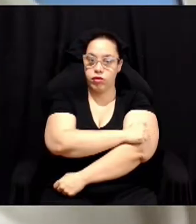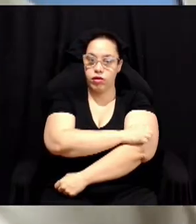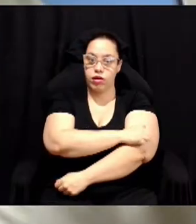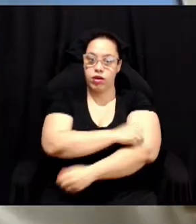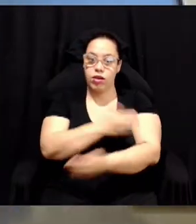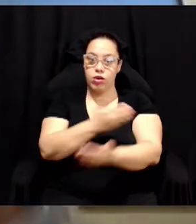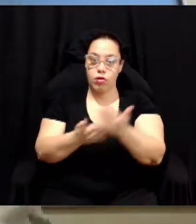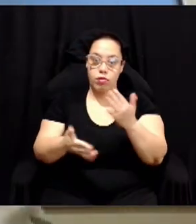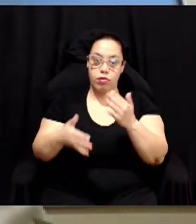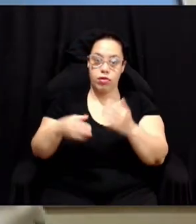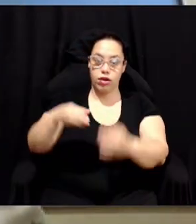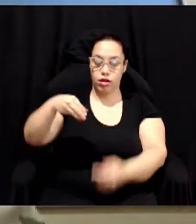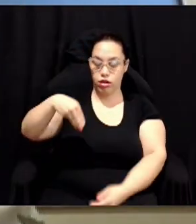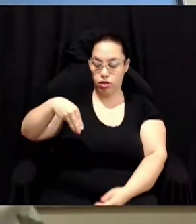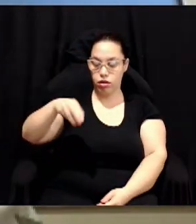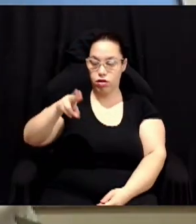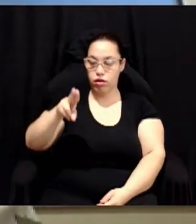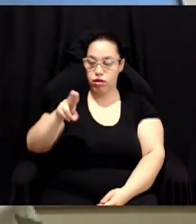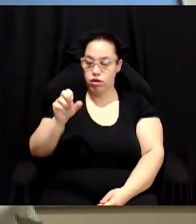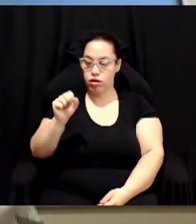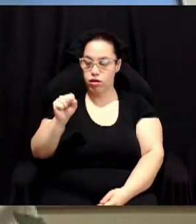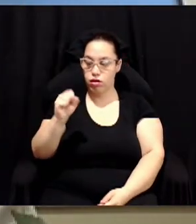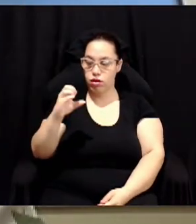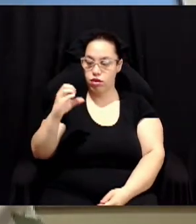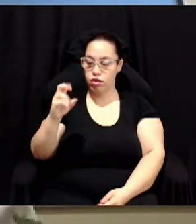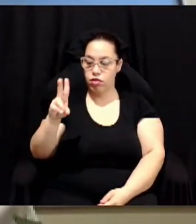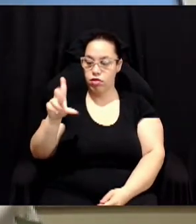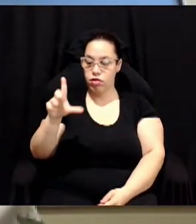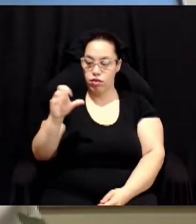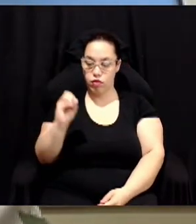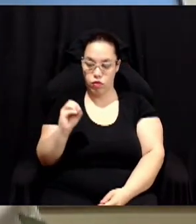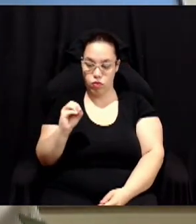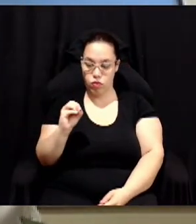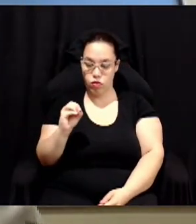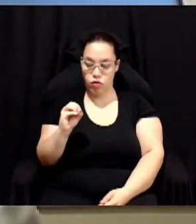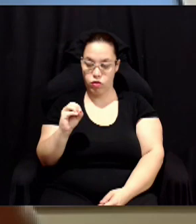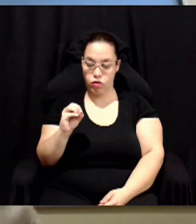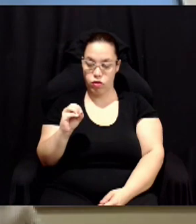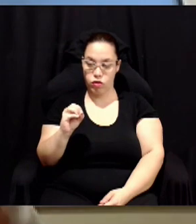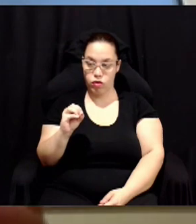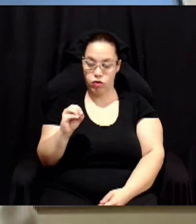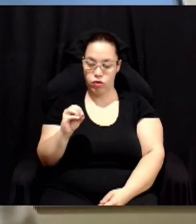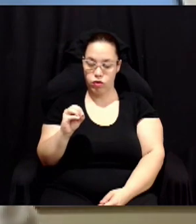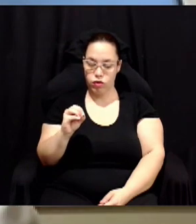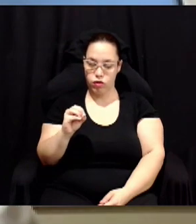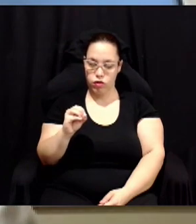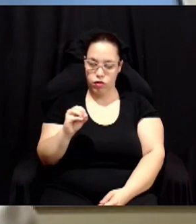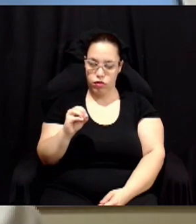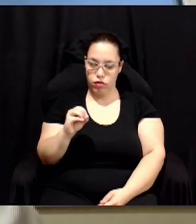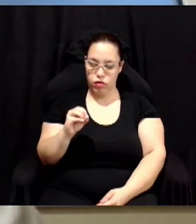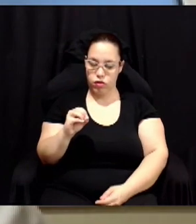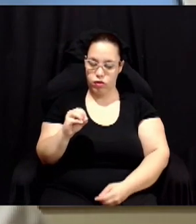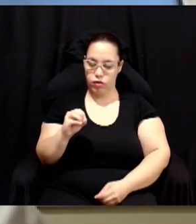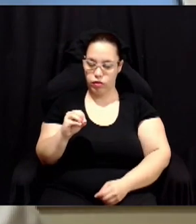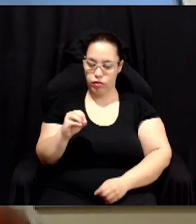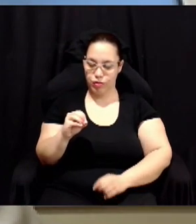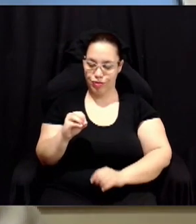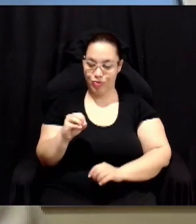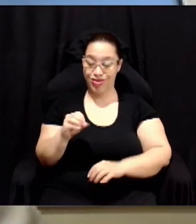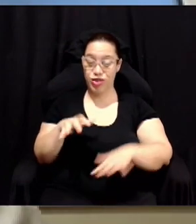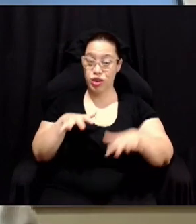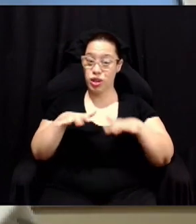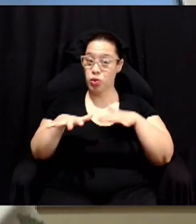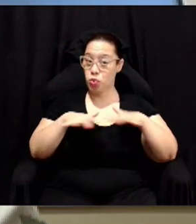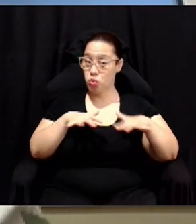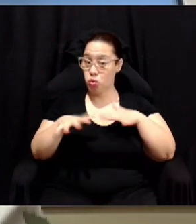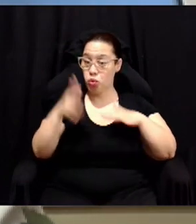músculo. Apesar da pessoa ser muito rígida, os músculos não estão com o movimento